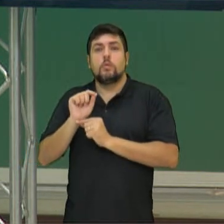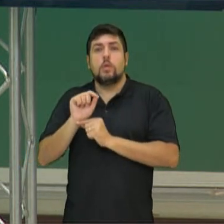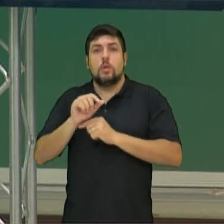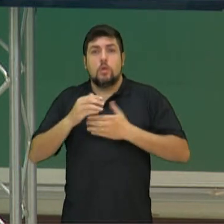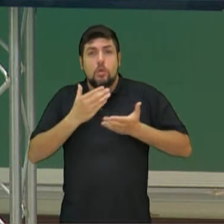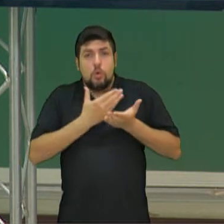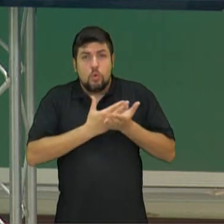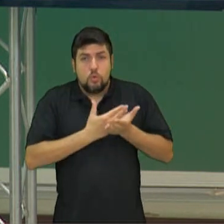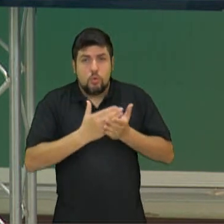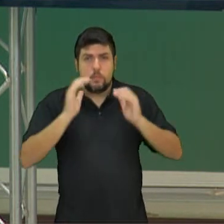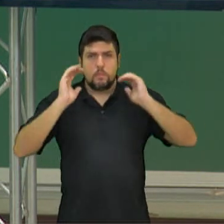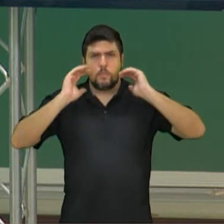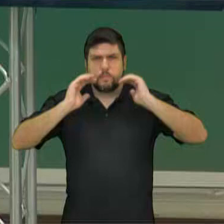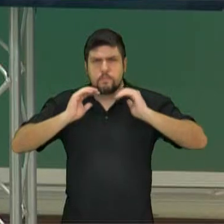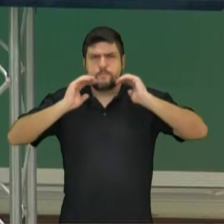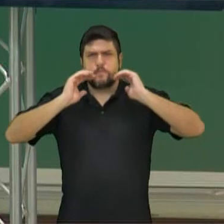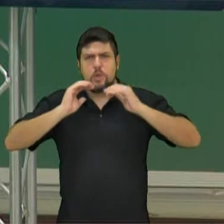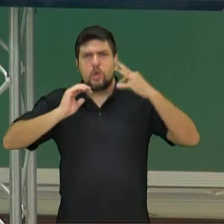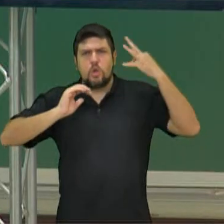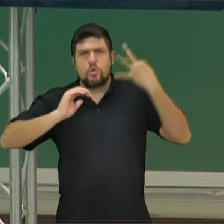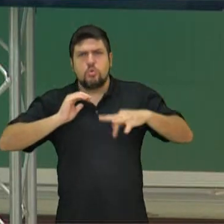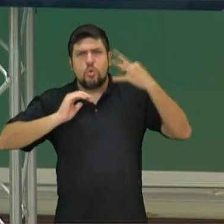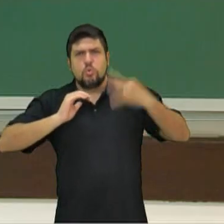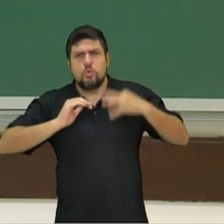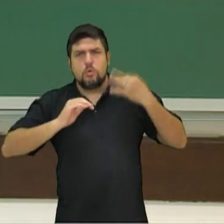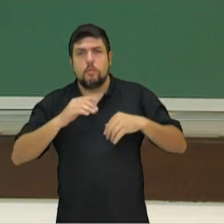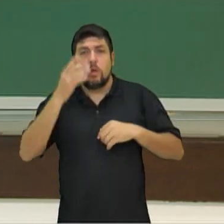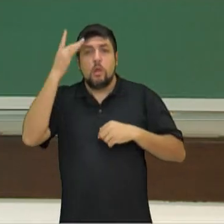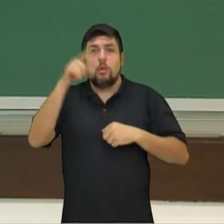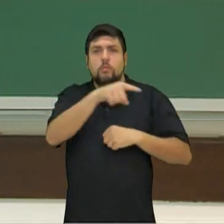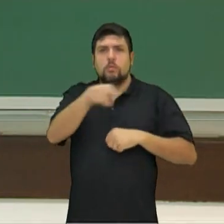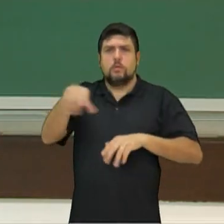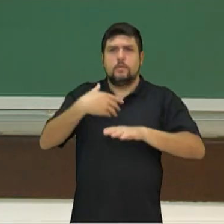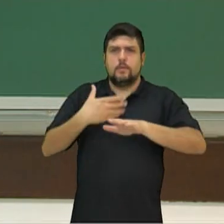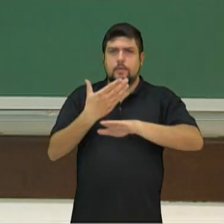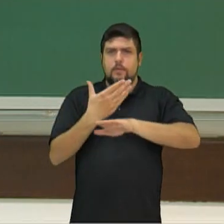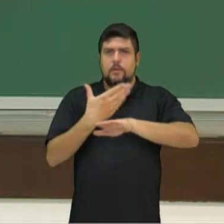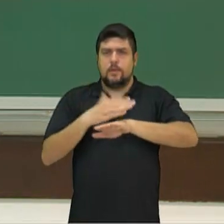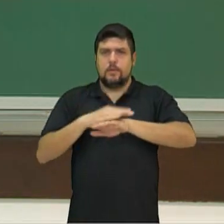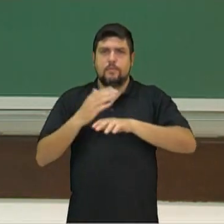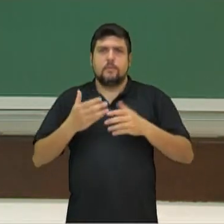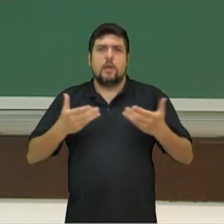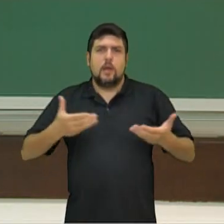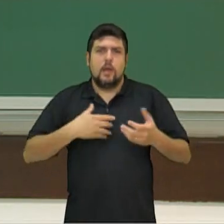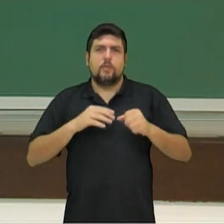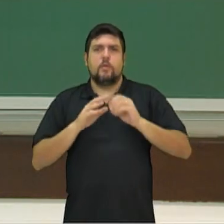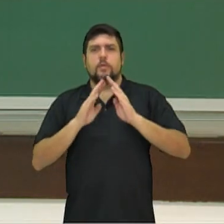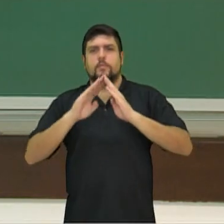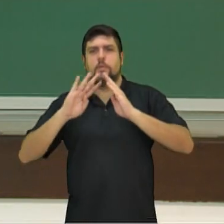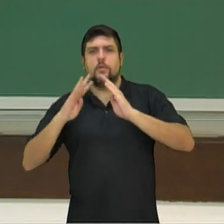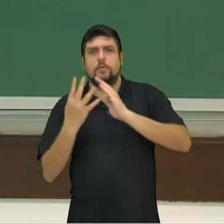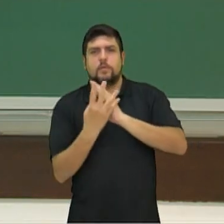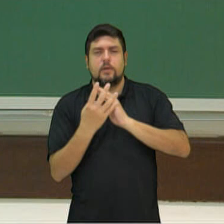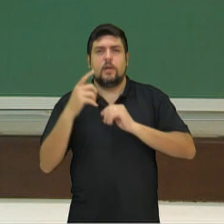está doendo mesmo. Né? Não sei vocês aí se vocês fazem exercícios físicos, não agora, né? Durante a quarentena em casa, mas é justamente